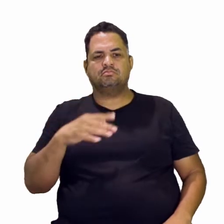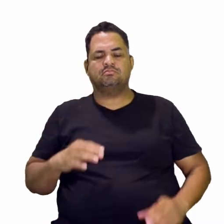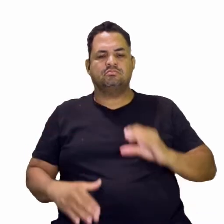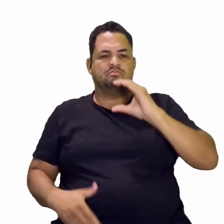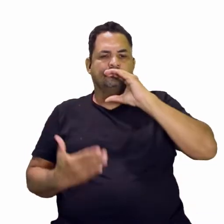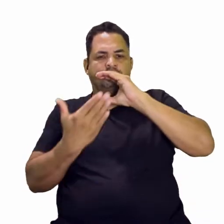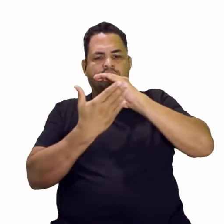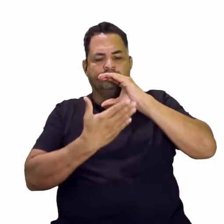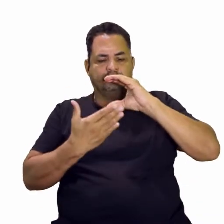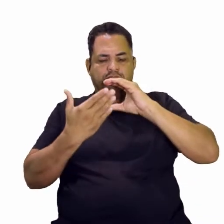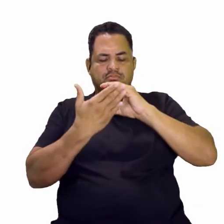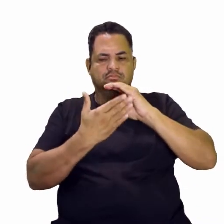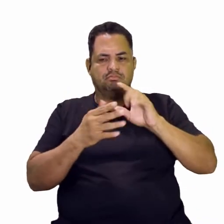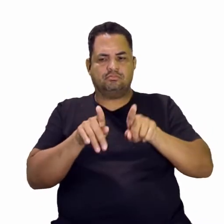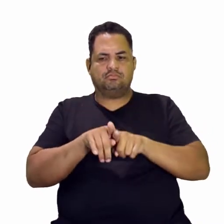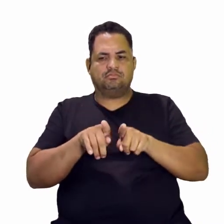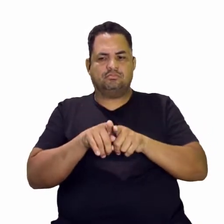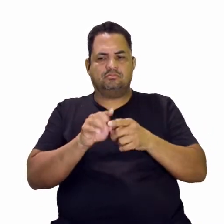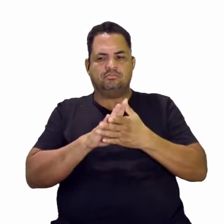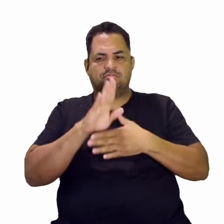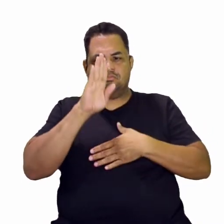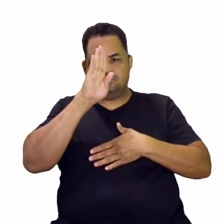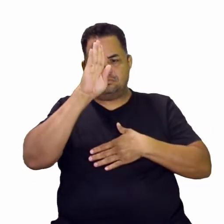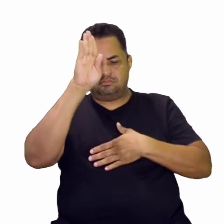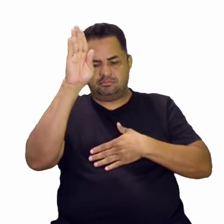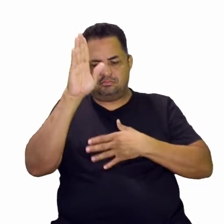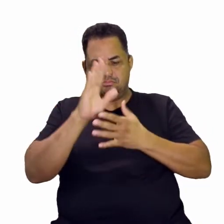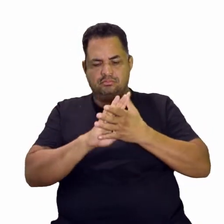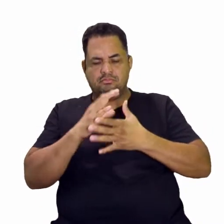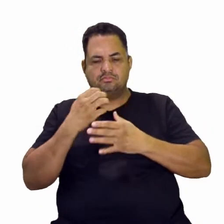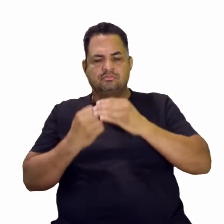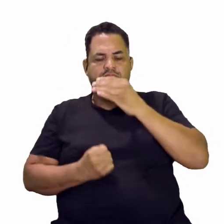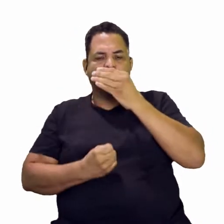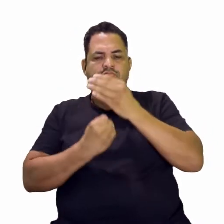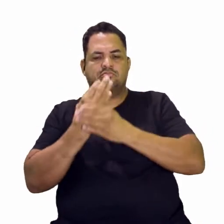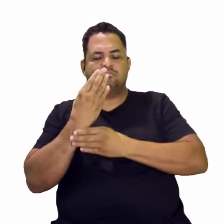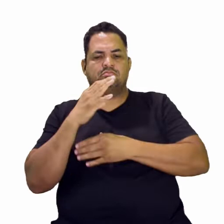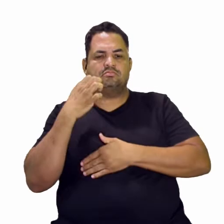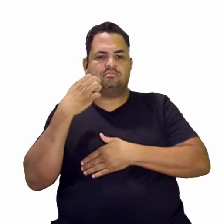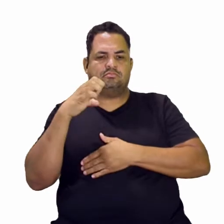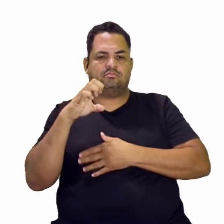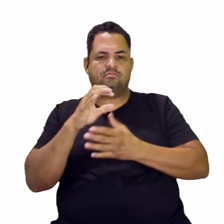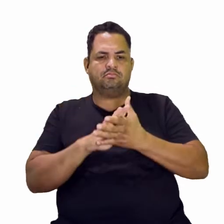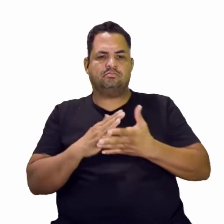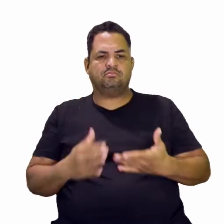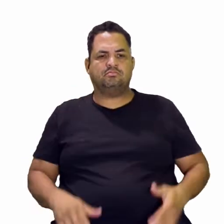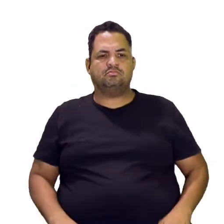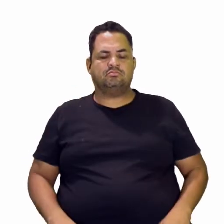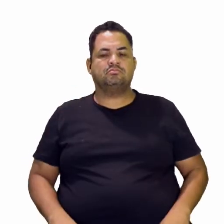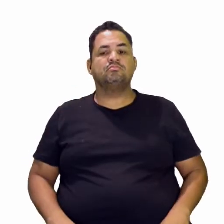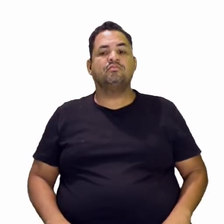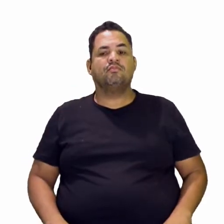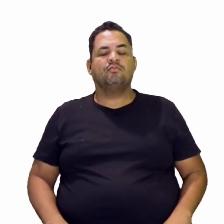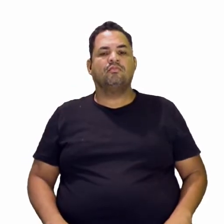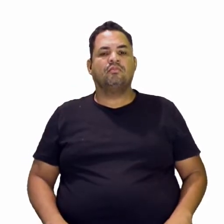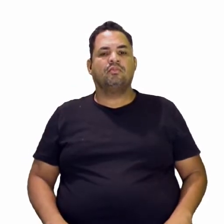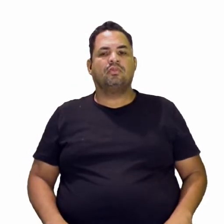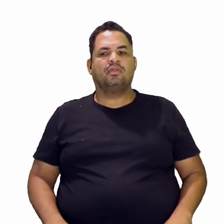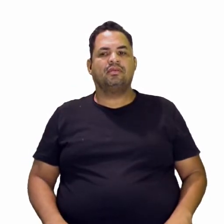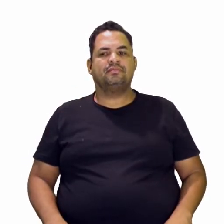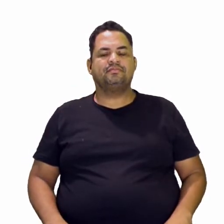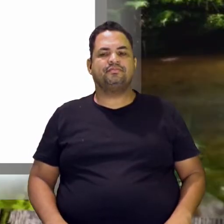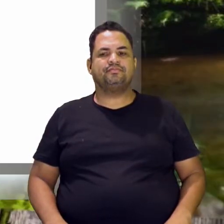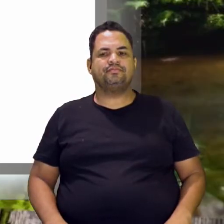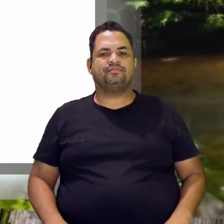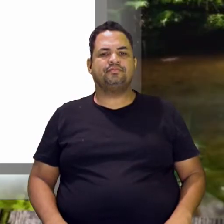senhora falou que os carboidratos são a principal fonte de energia, ou seja, de reserva energética, não é? Pois é. Então, olha aqui para mim.